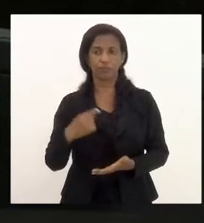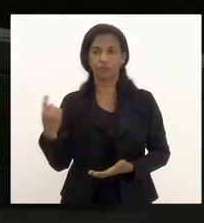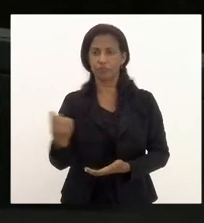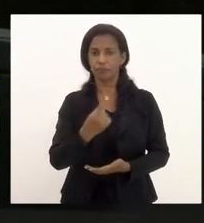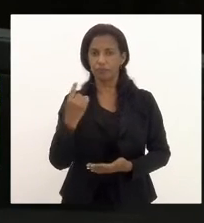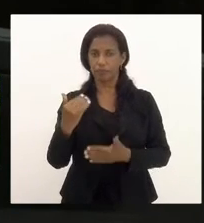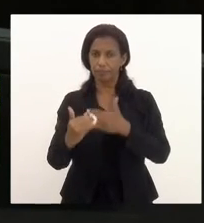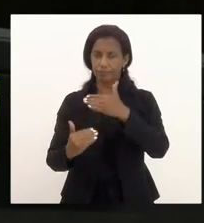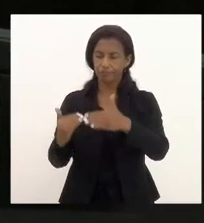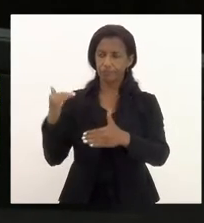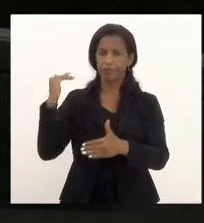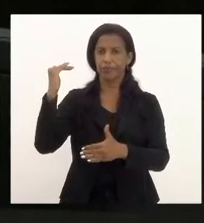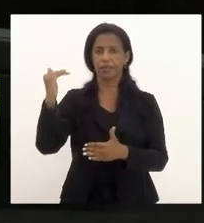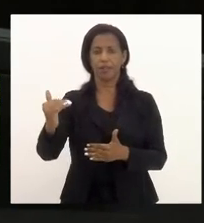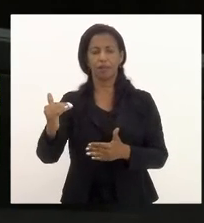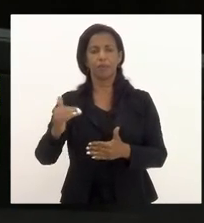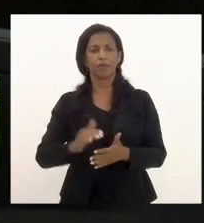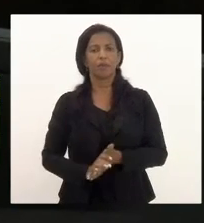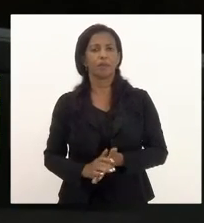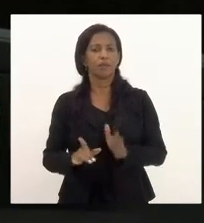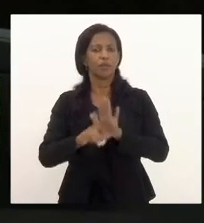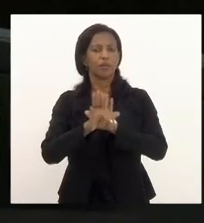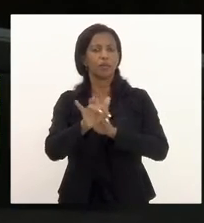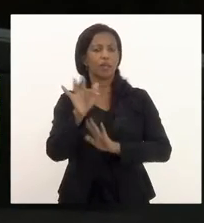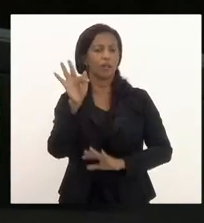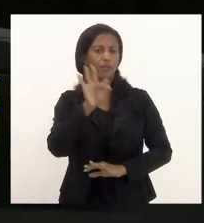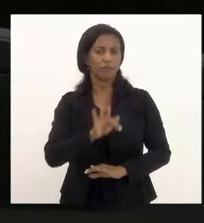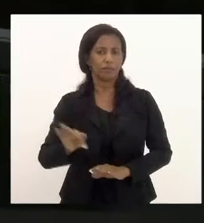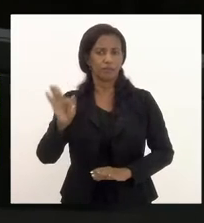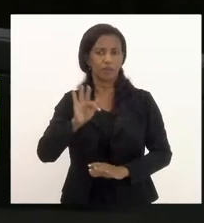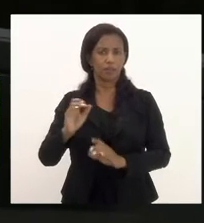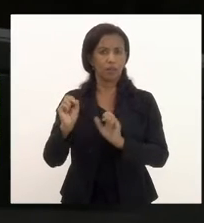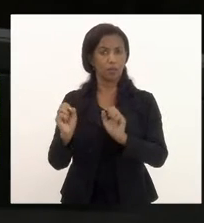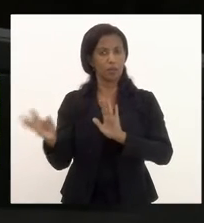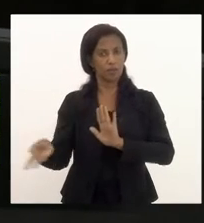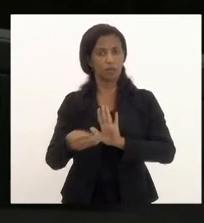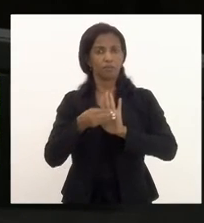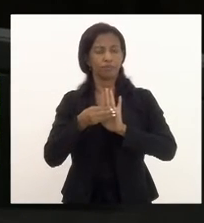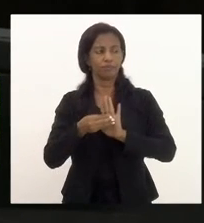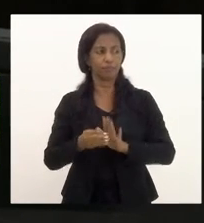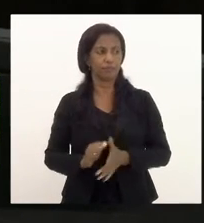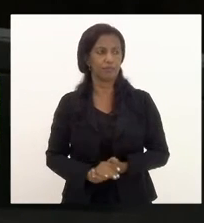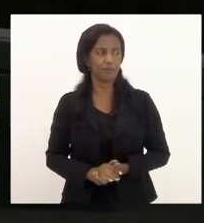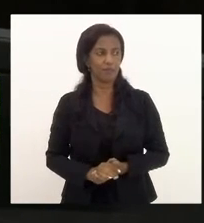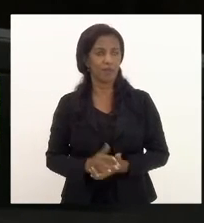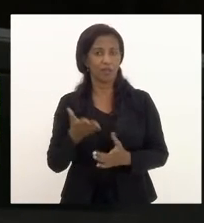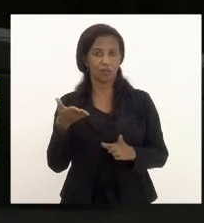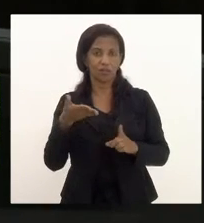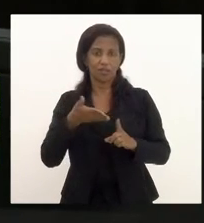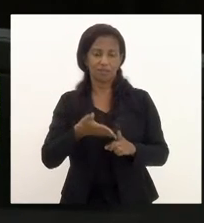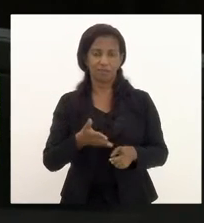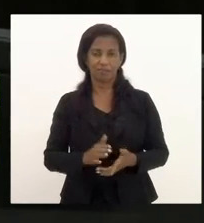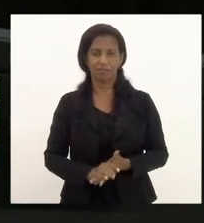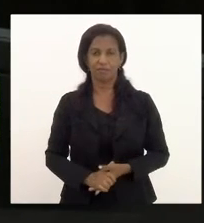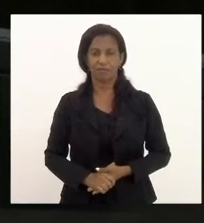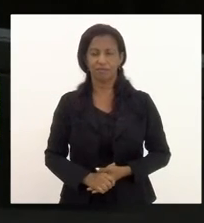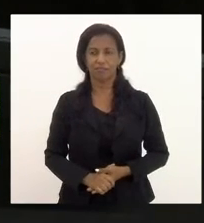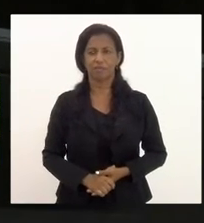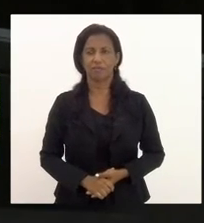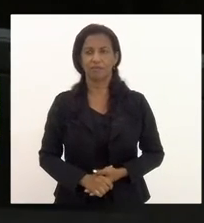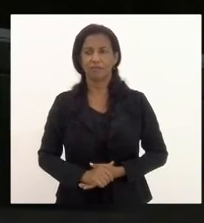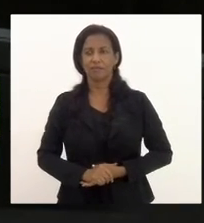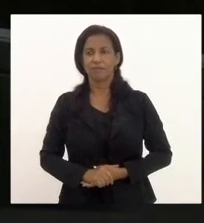e sedendo aquilo eventualmente que a lei federal possa ter colocado é só nesse sentido o